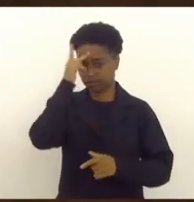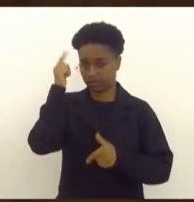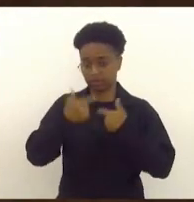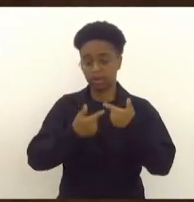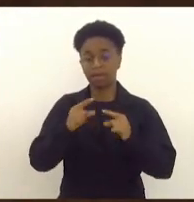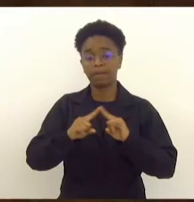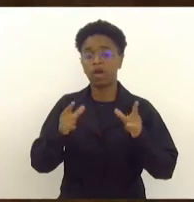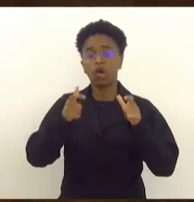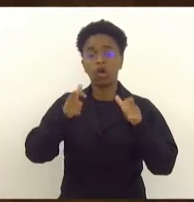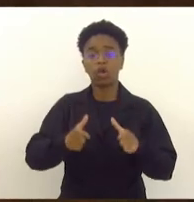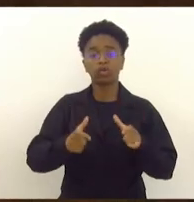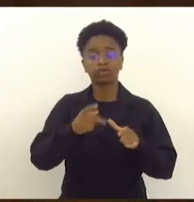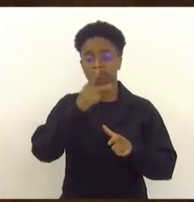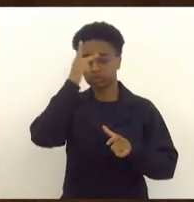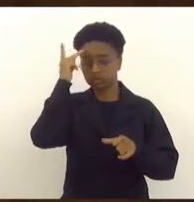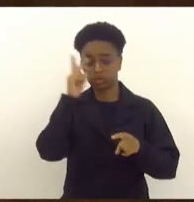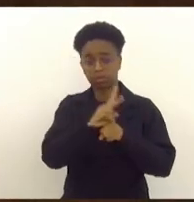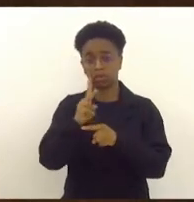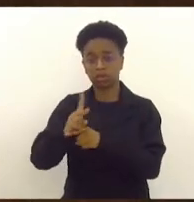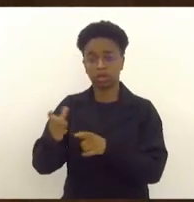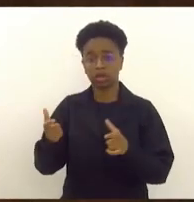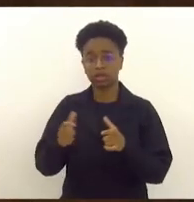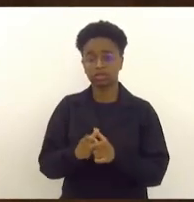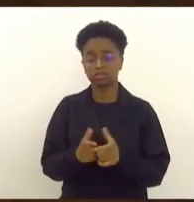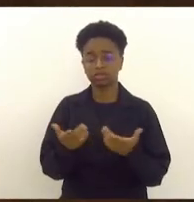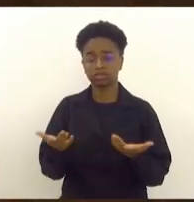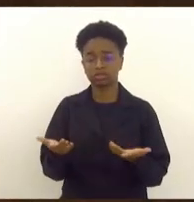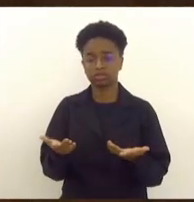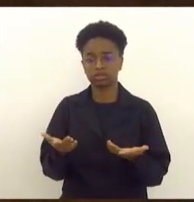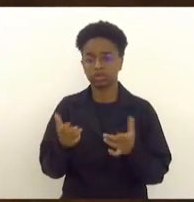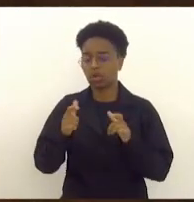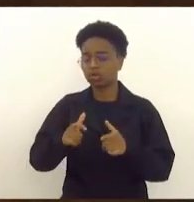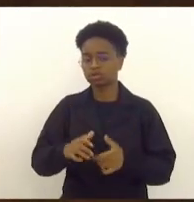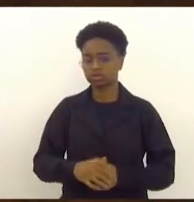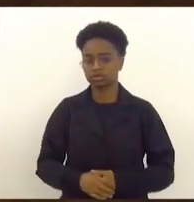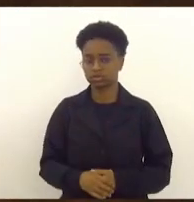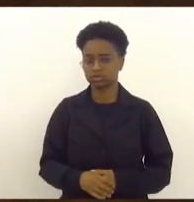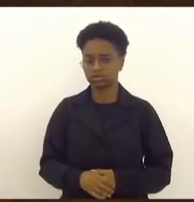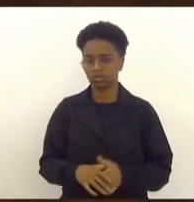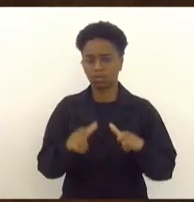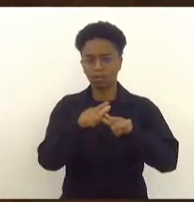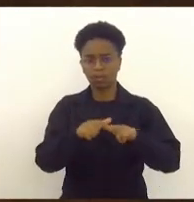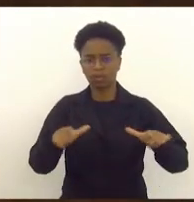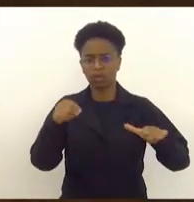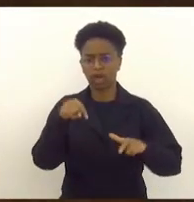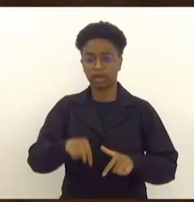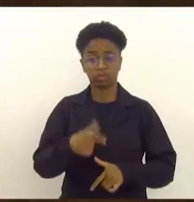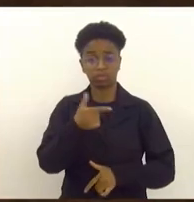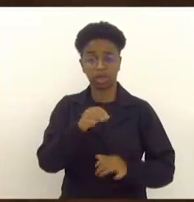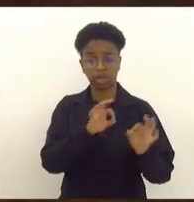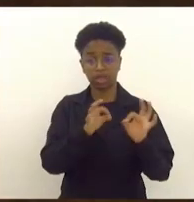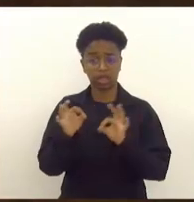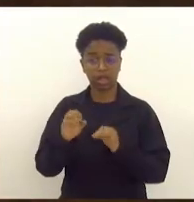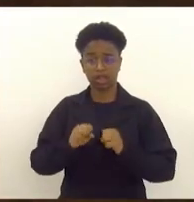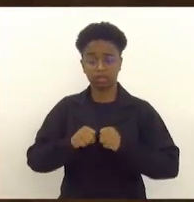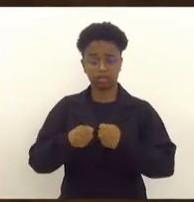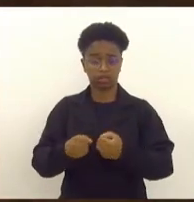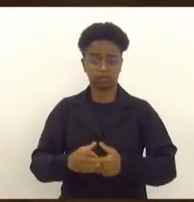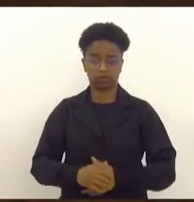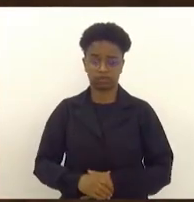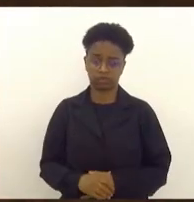da minoria Cadê os Defensores Cadê plenário vazio não tem ninguém aqui para defender